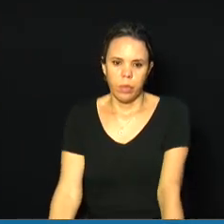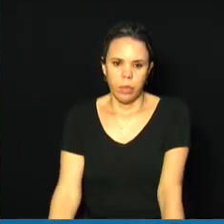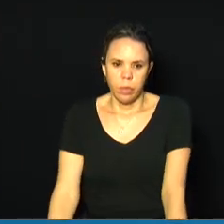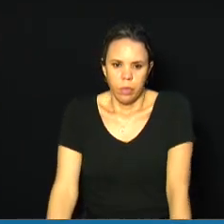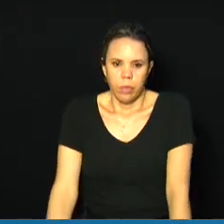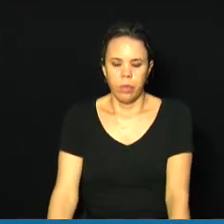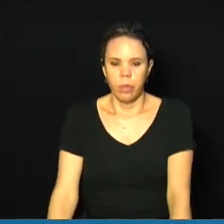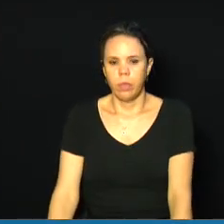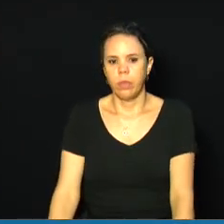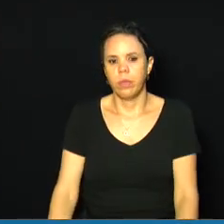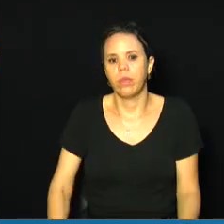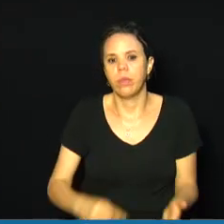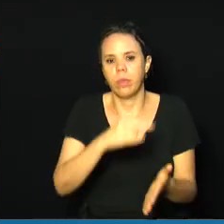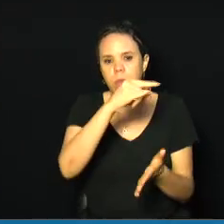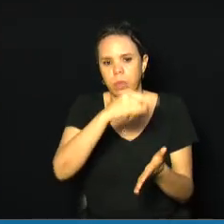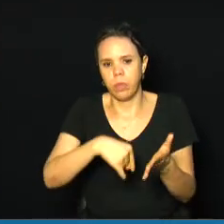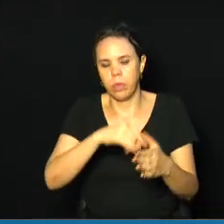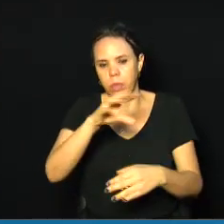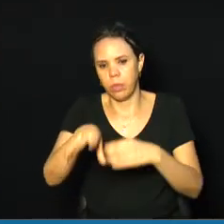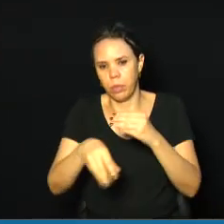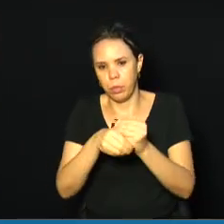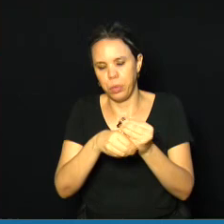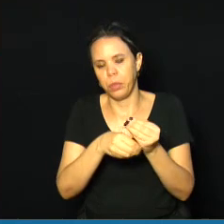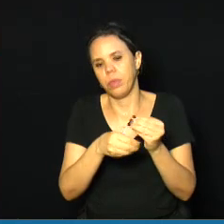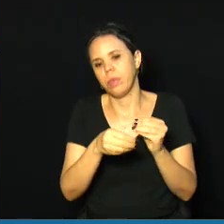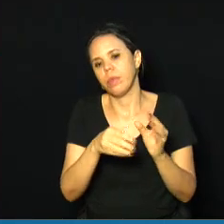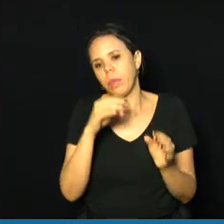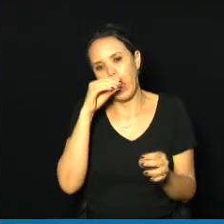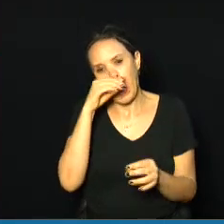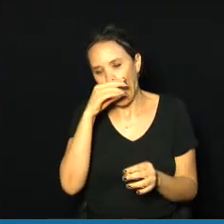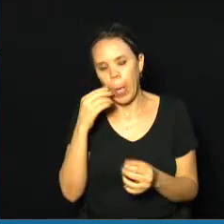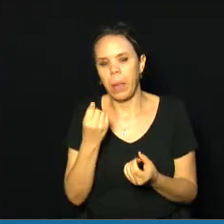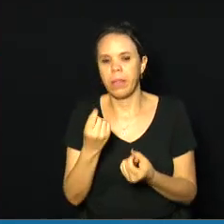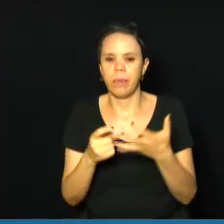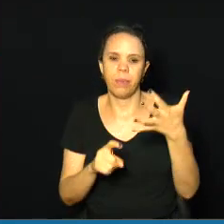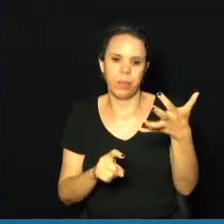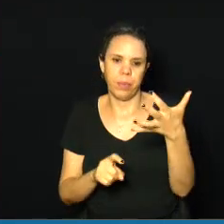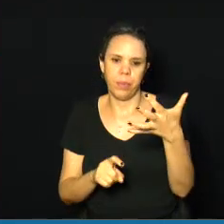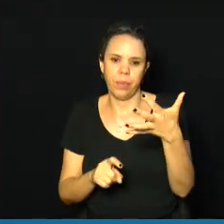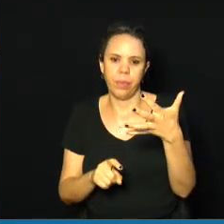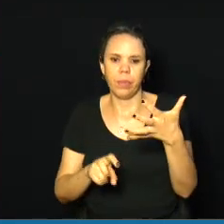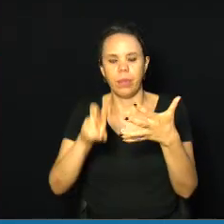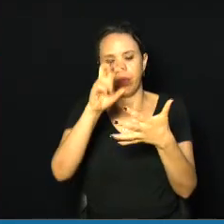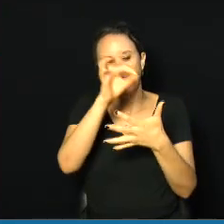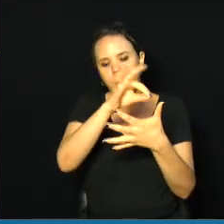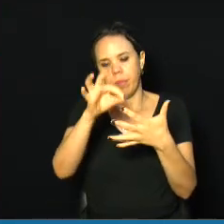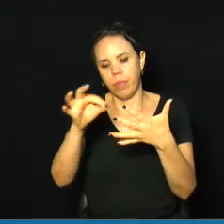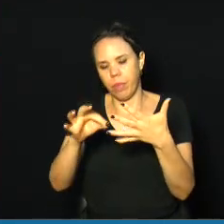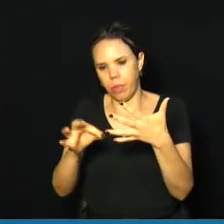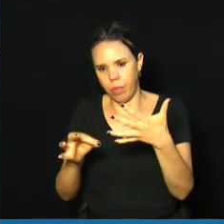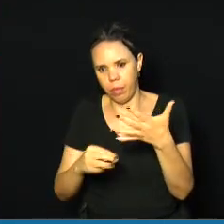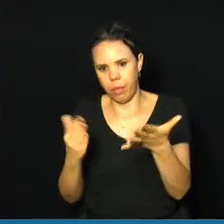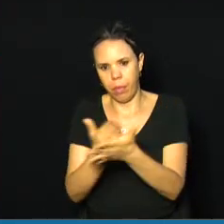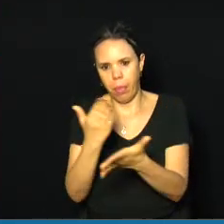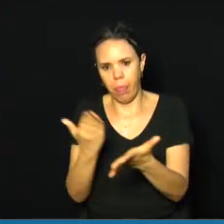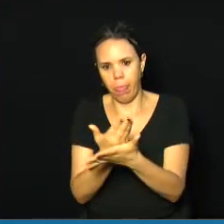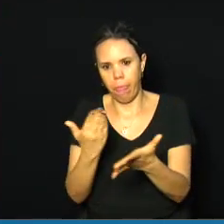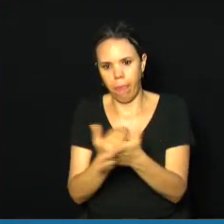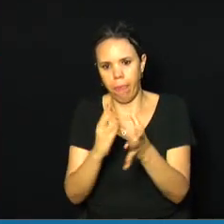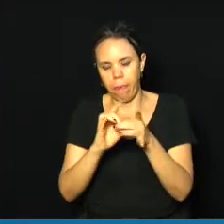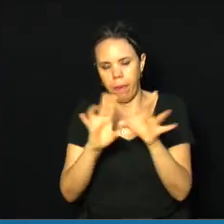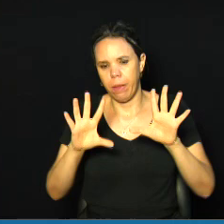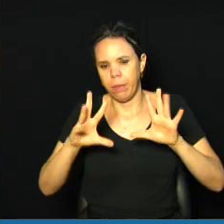esse relatório, né, que está aí, é um dos 5 cadernos, né, que está à disposição